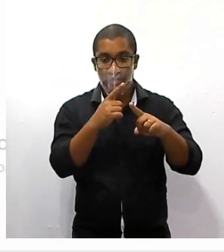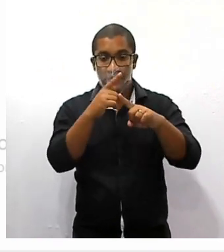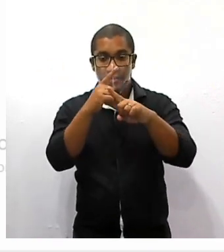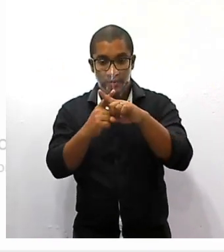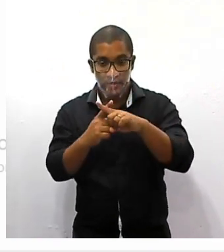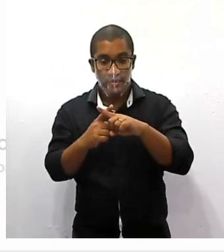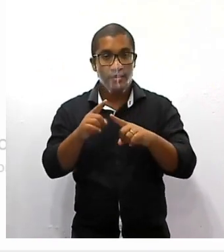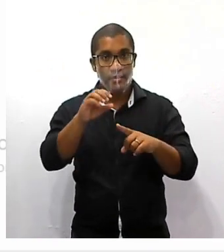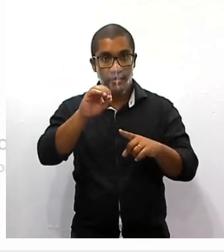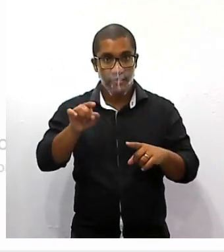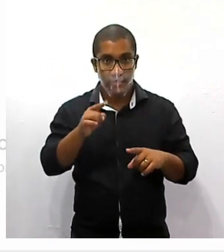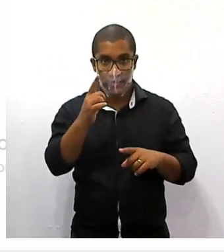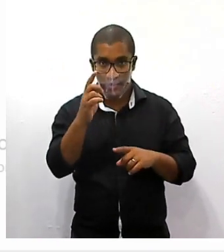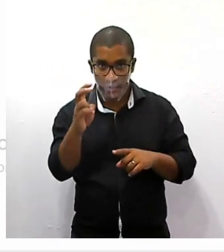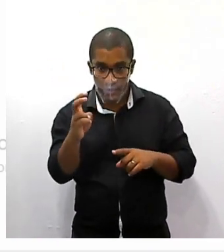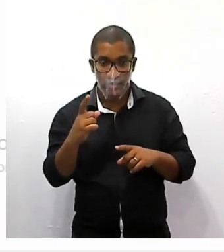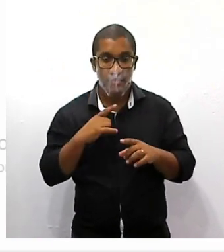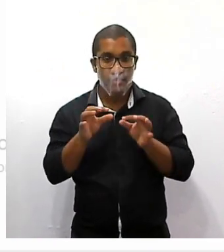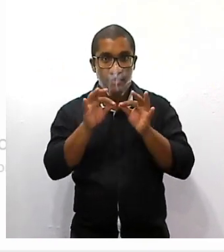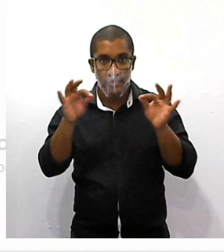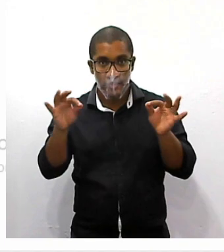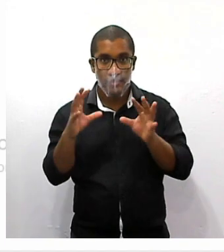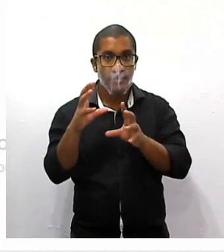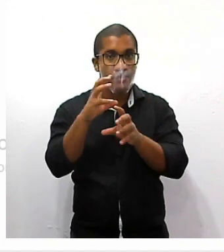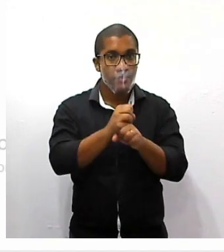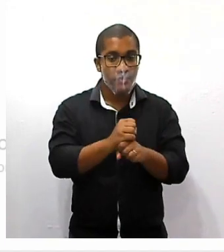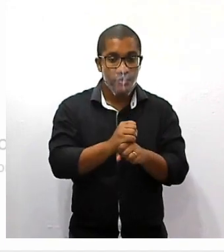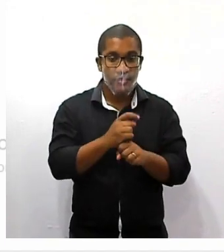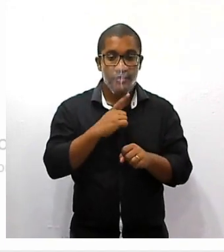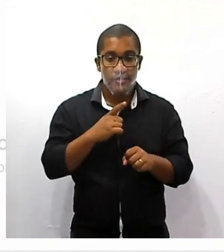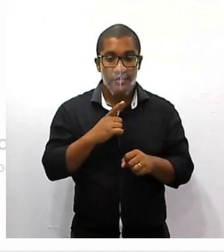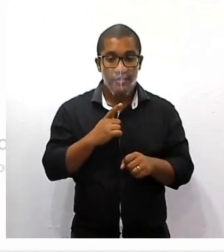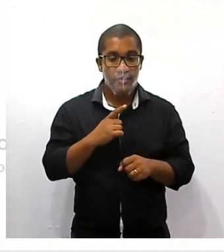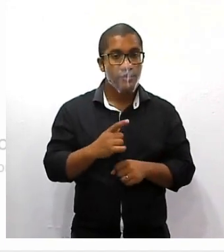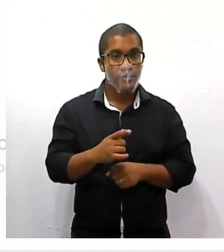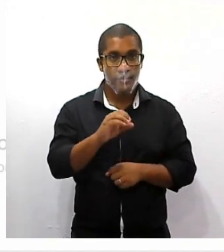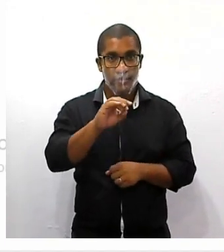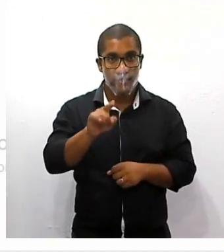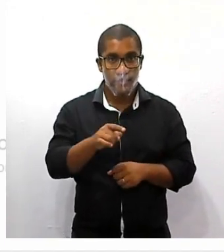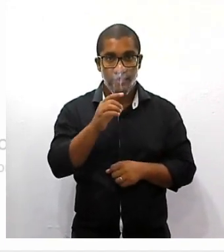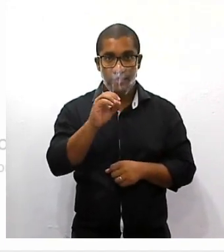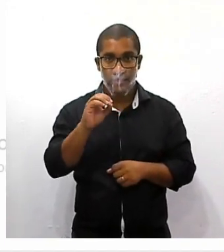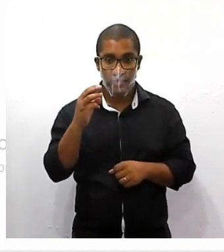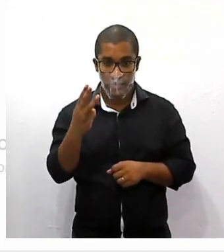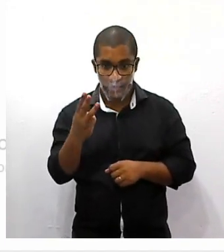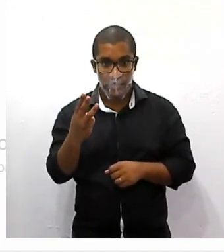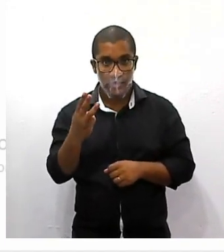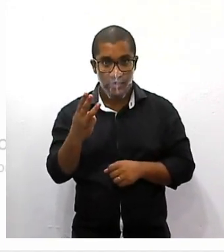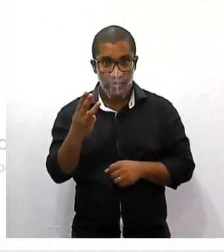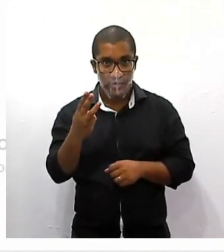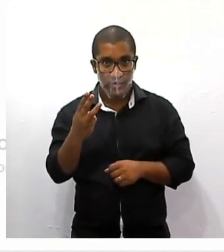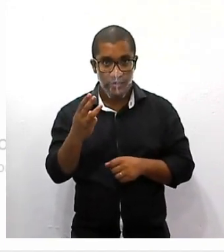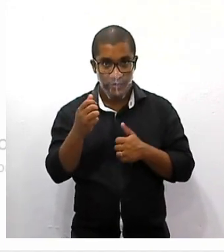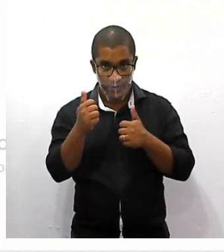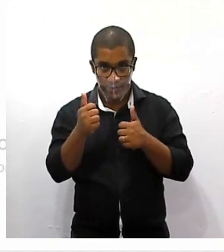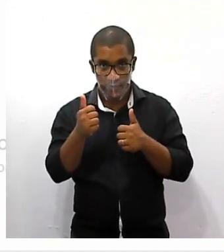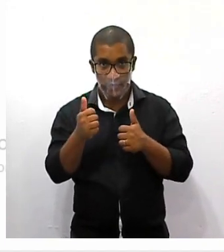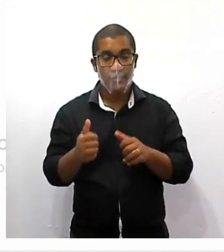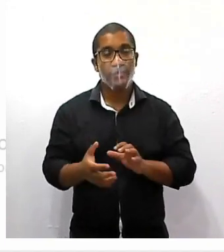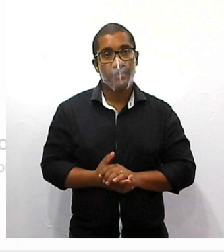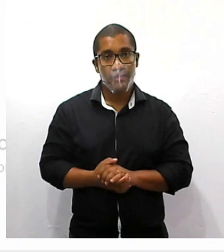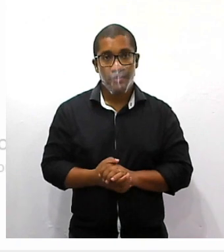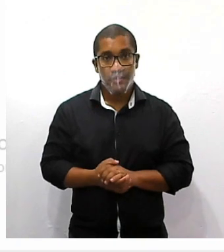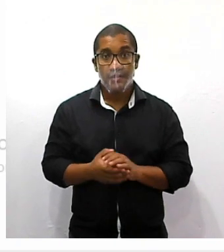coeficiente de atrito e a distância, você vai ter a energia dissipada igual a 0,03 mg.